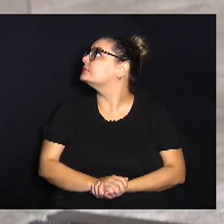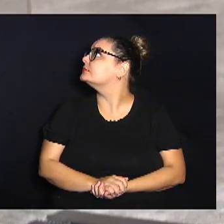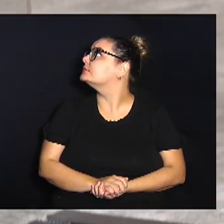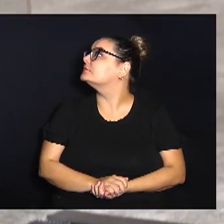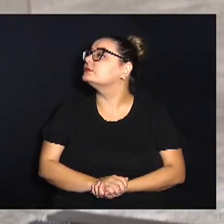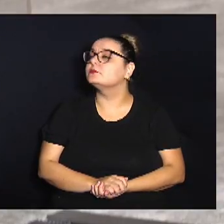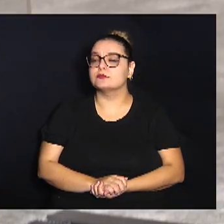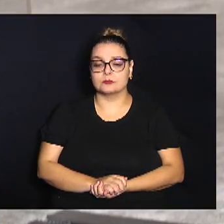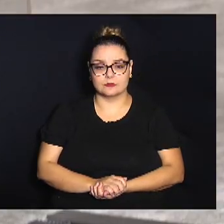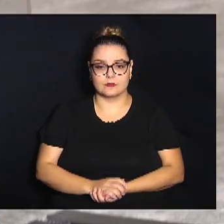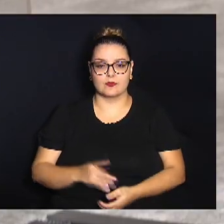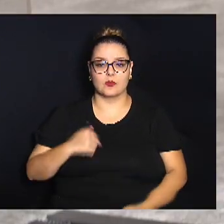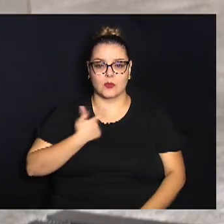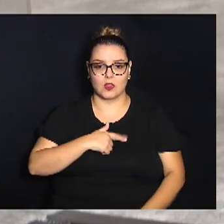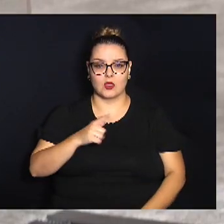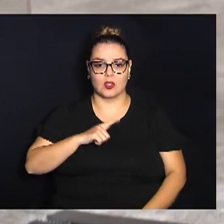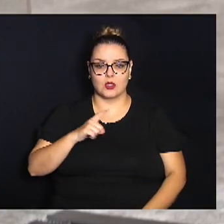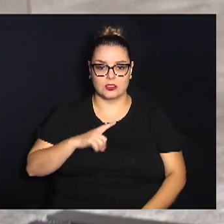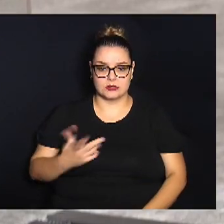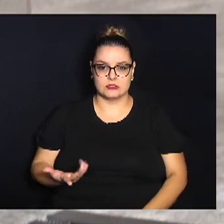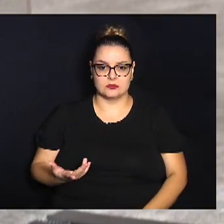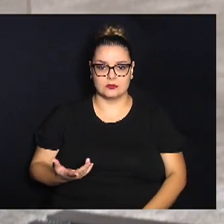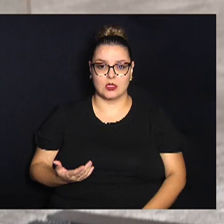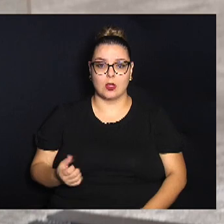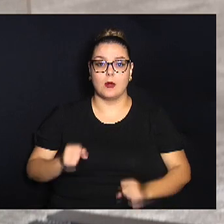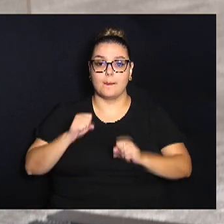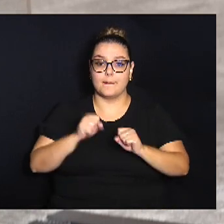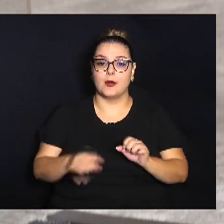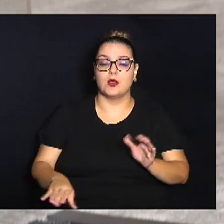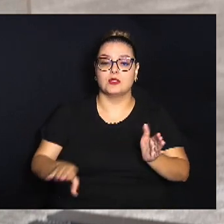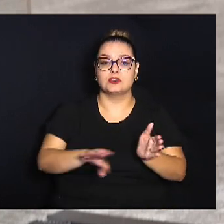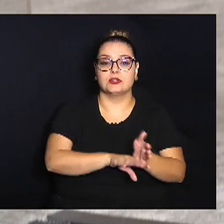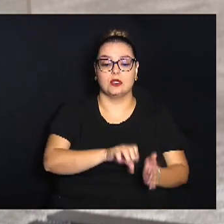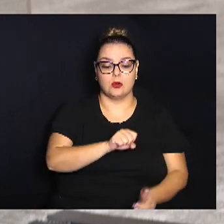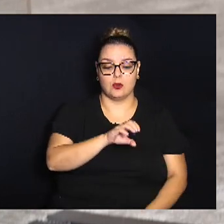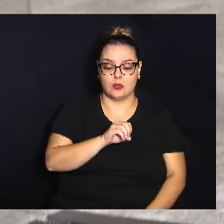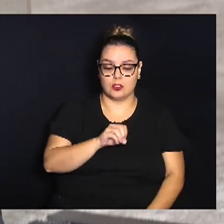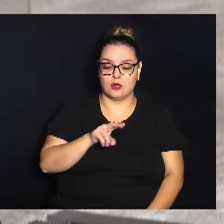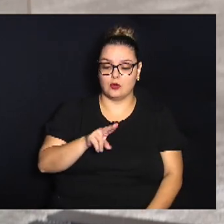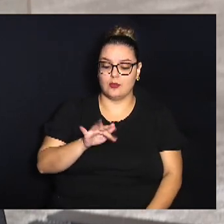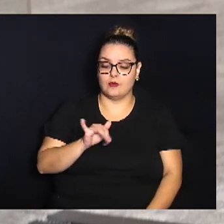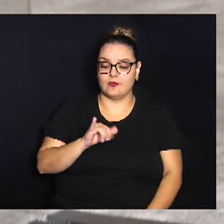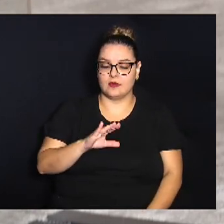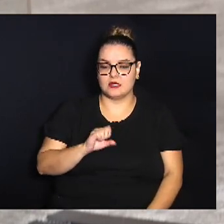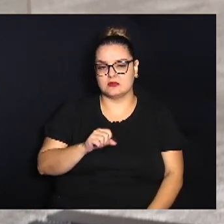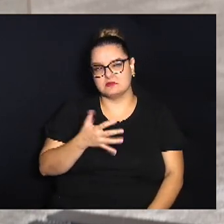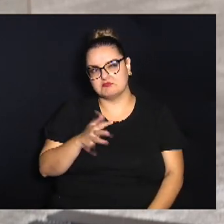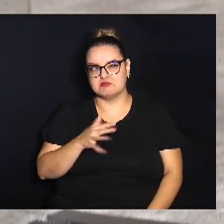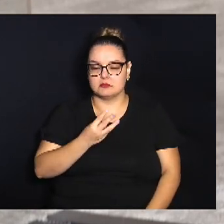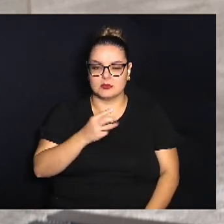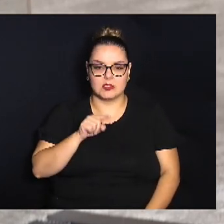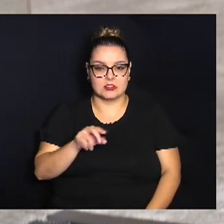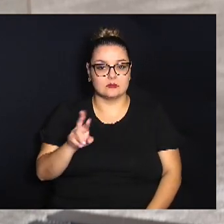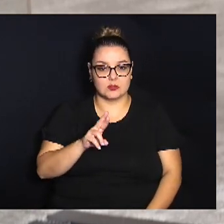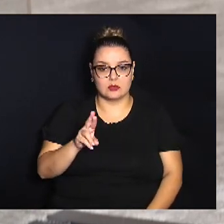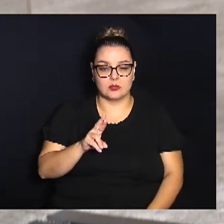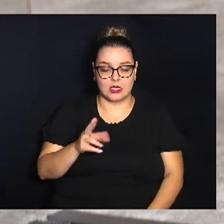A gente já tem uma multa hoje que pode chegar até o valor de 800 o FIX, que dá em torno aí de uns